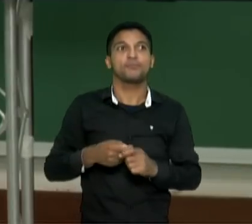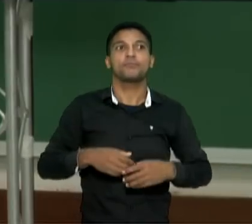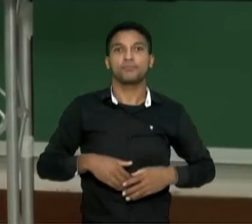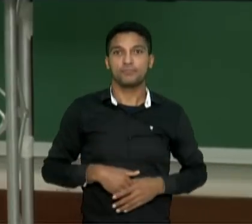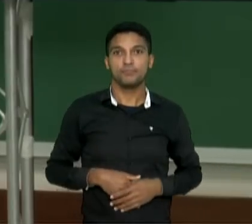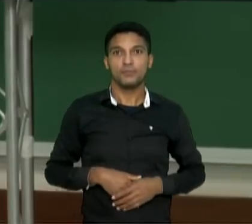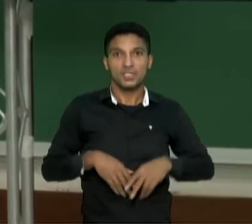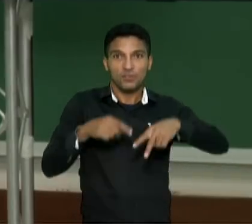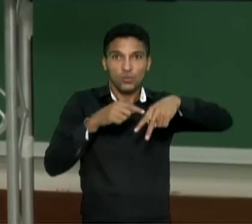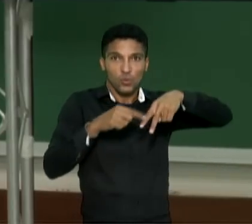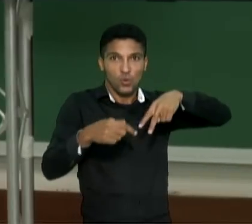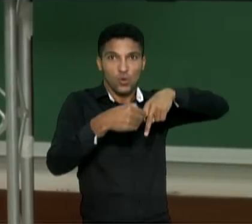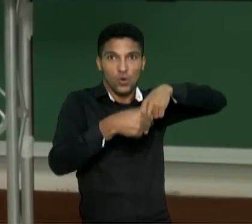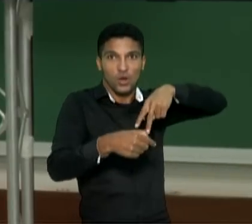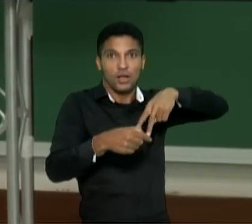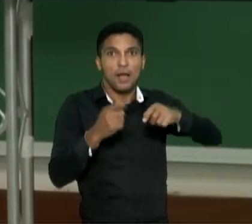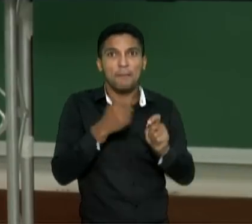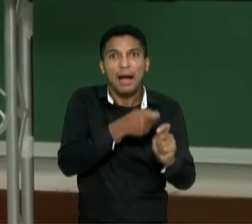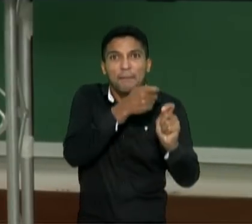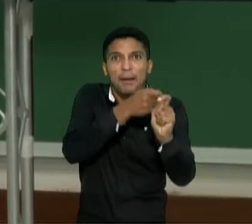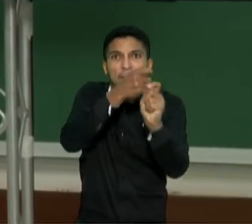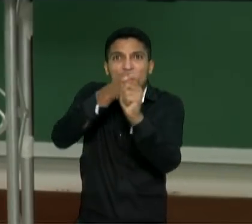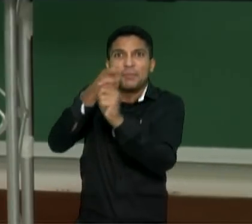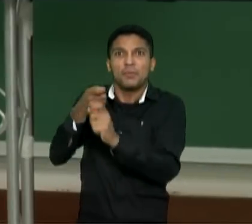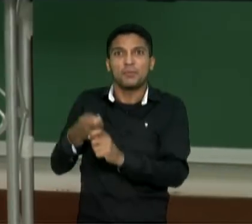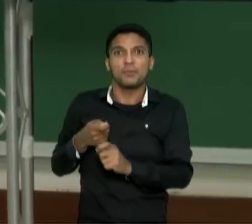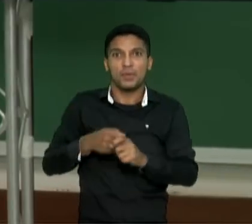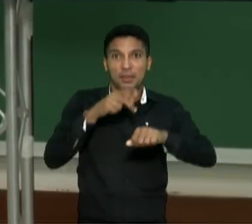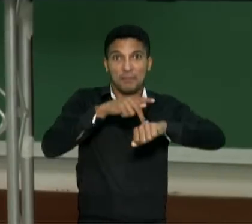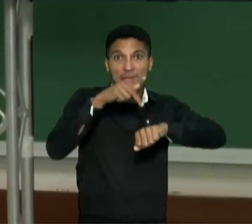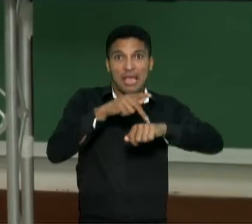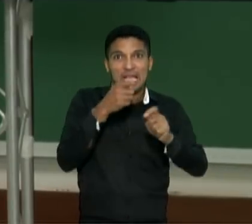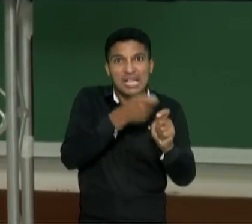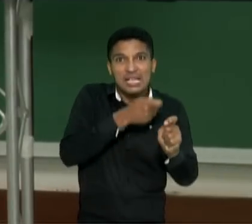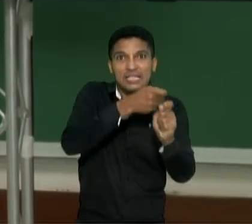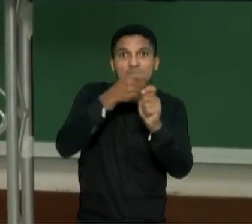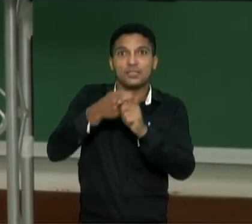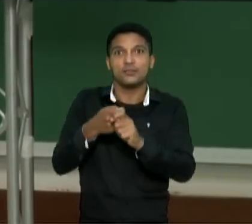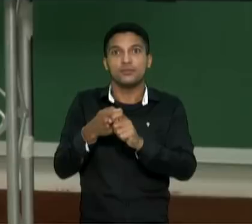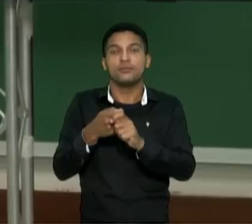algumas esculturas dele e é uma pedra mais maleável, mais